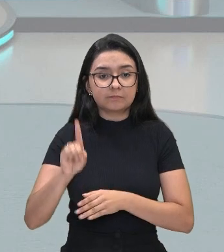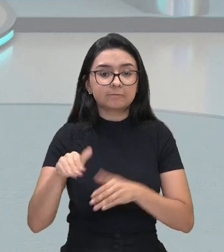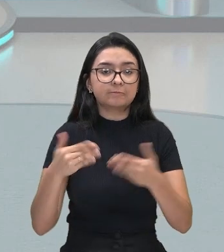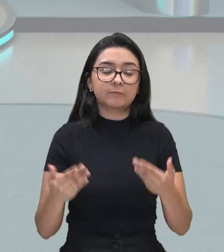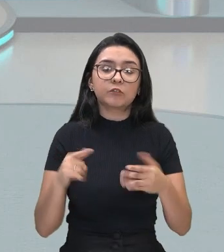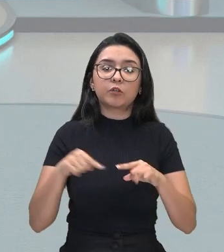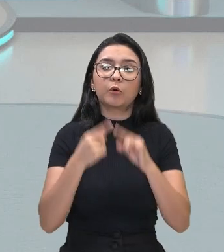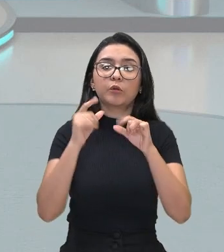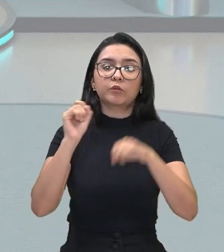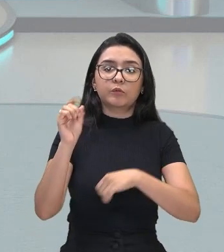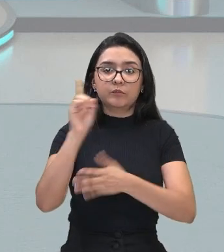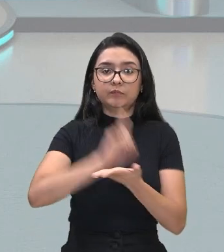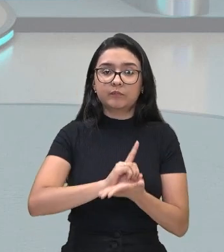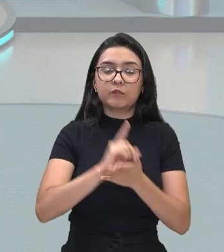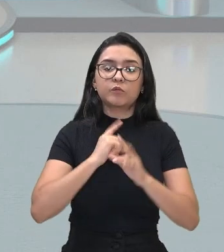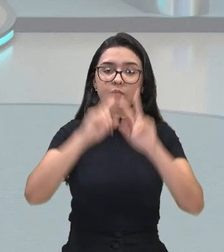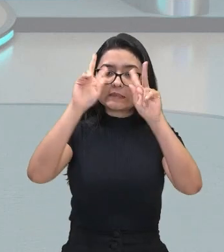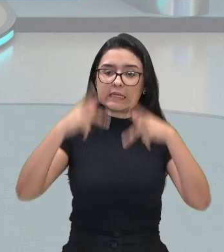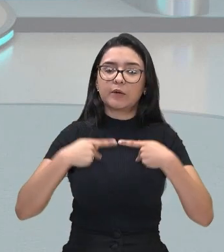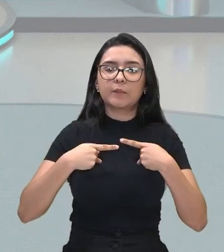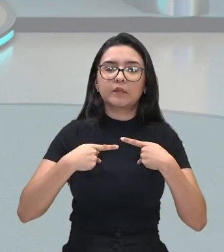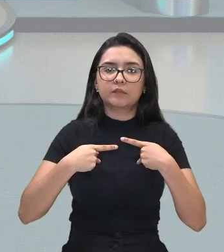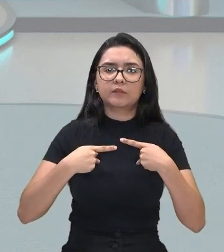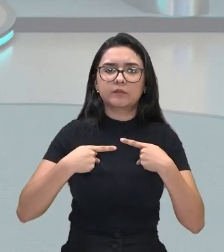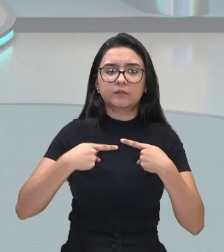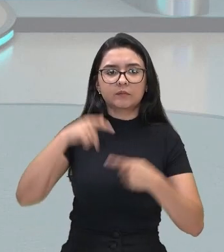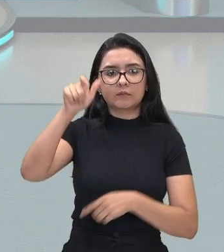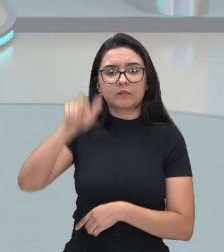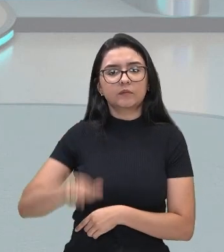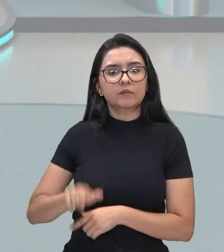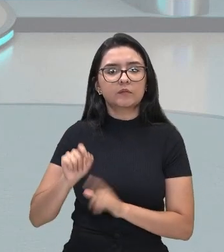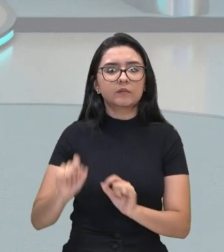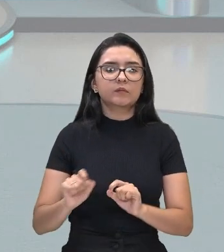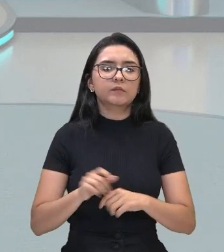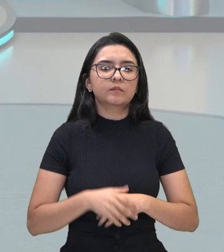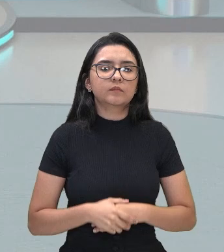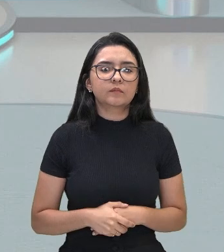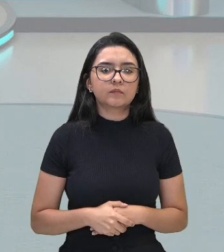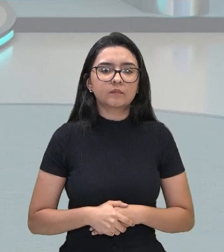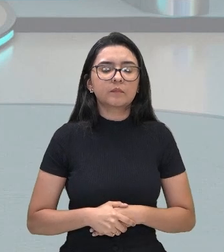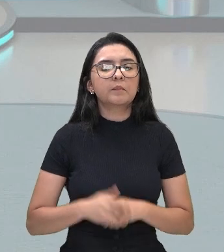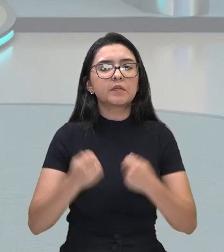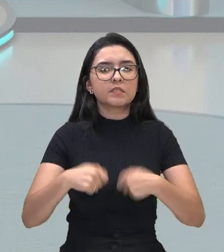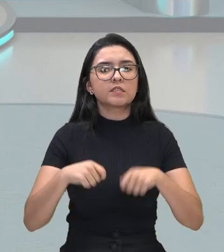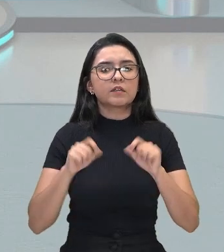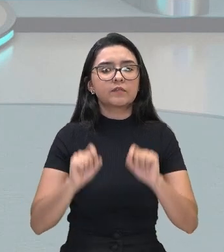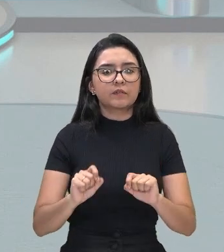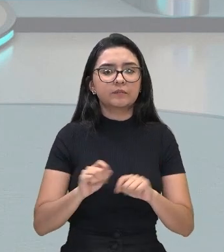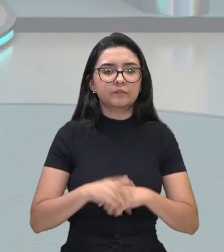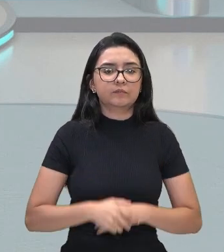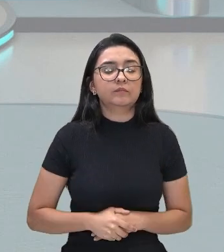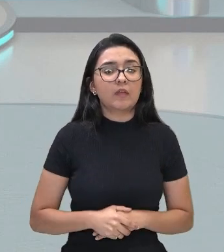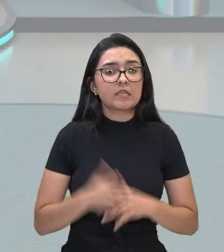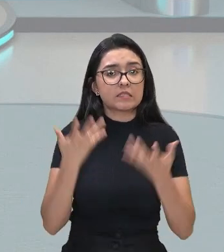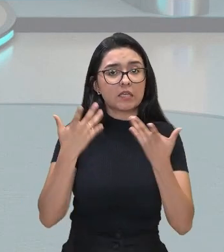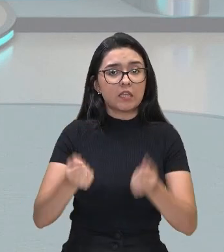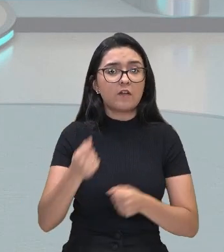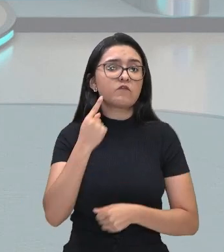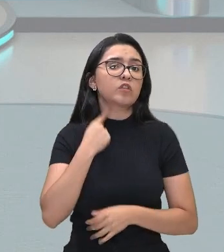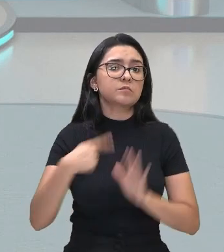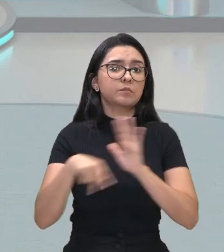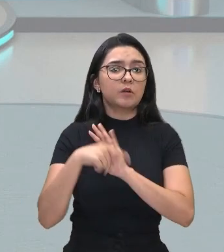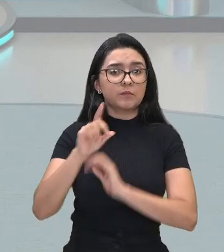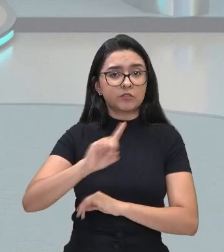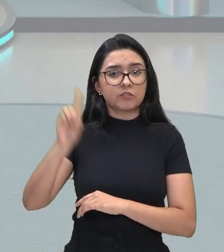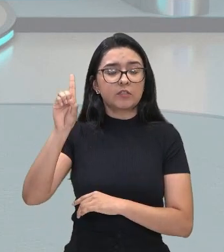teocentrismo, o ser humano, para se realizar, deve se submeter à vontade divina, mesmo